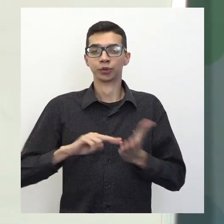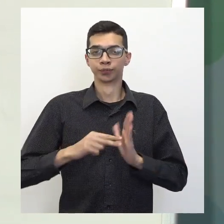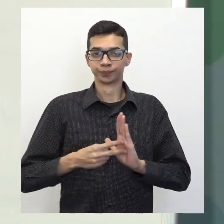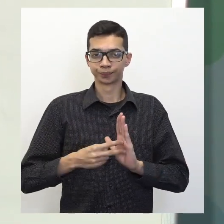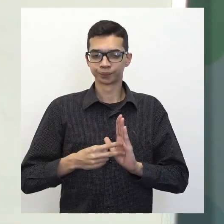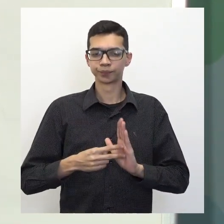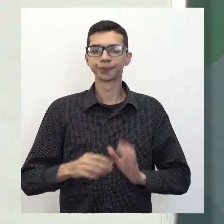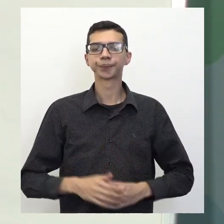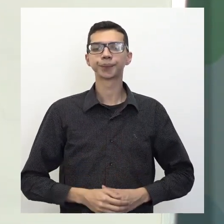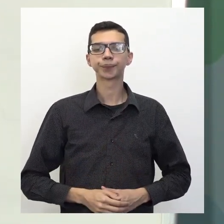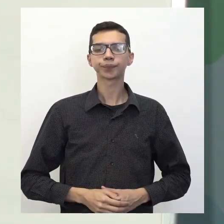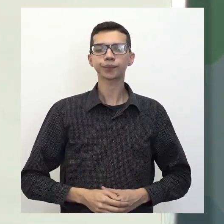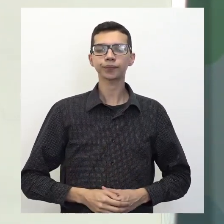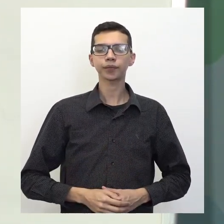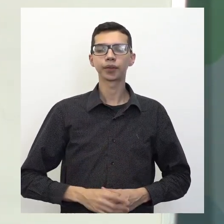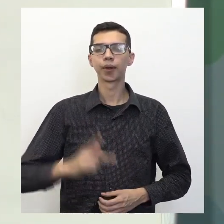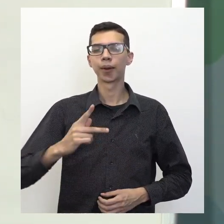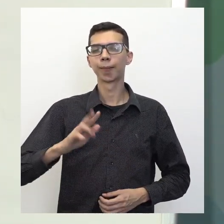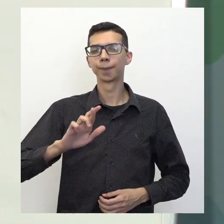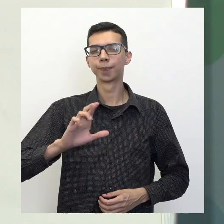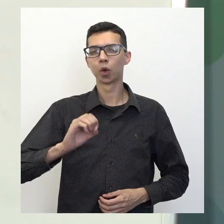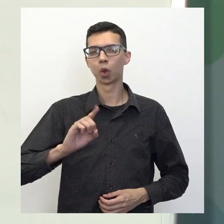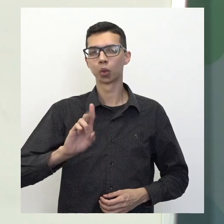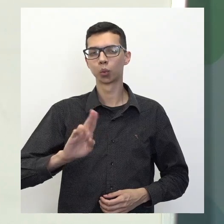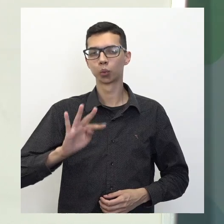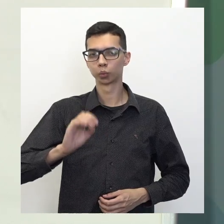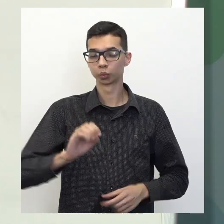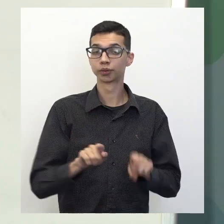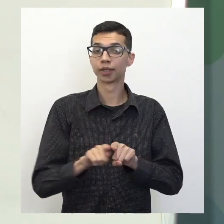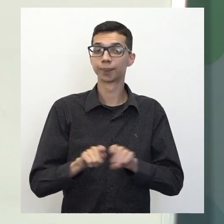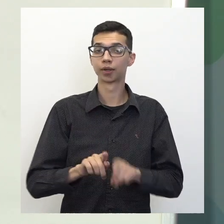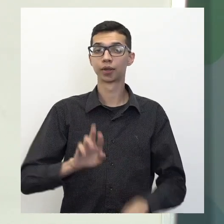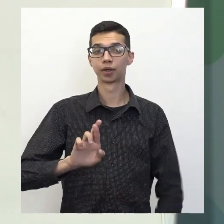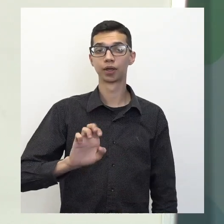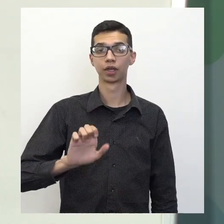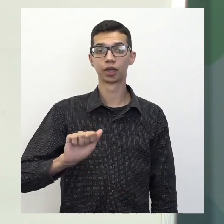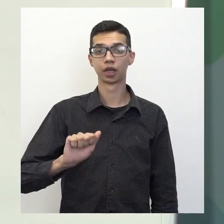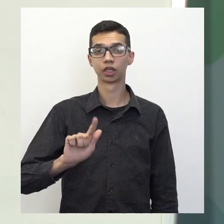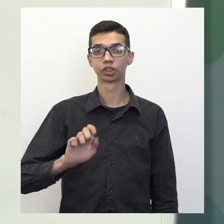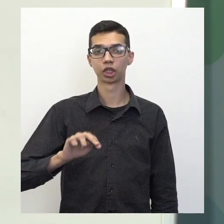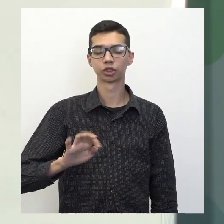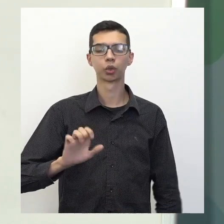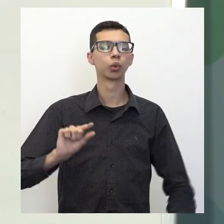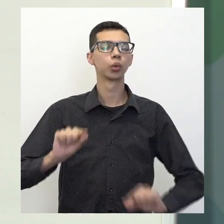sobre o reagente, né? Lembrando que a reação que nós trabalhamos foi o quê?